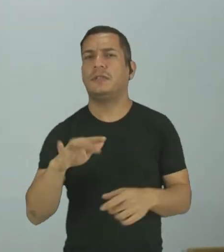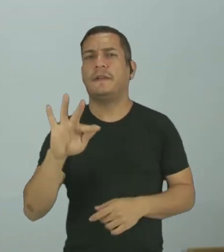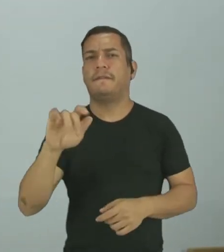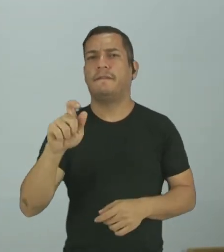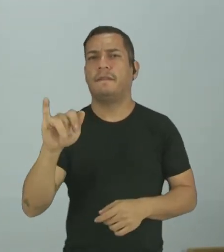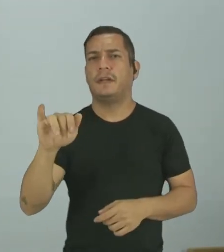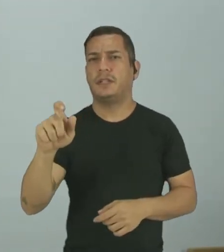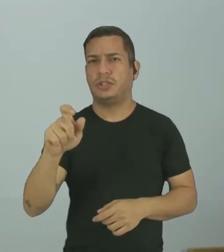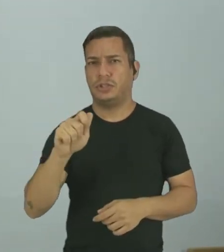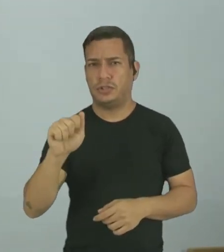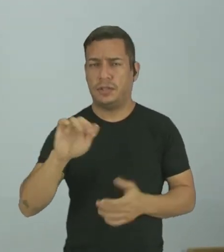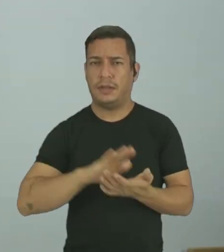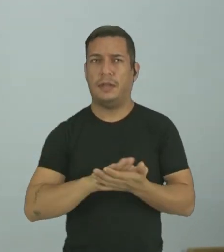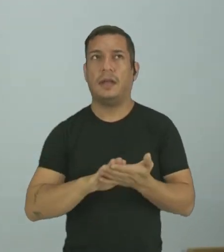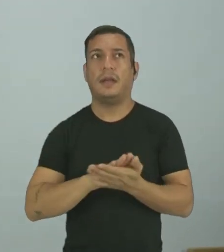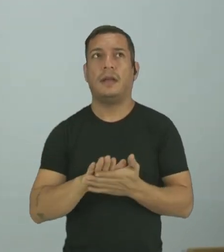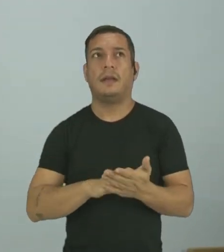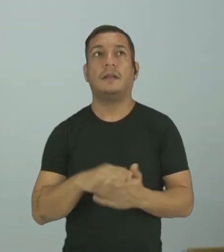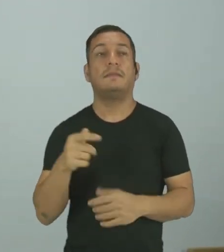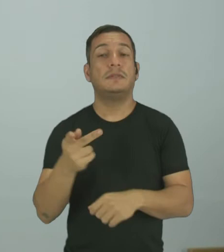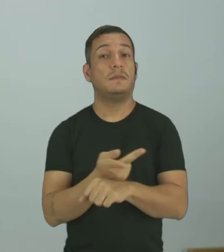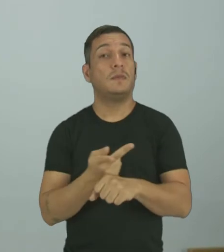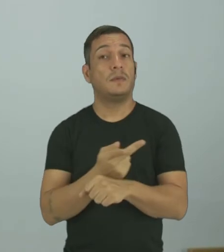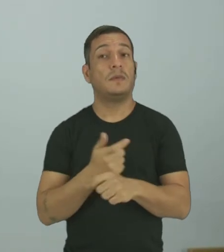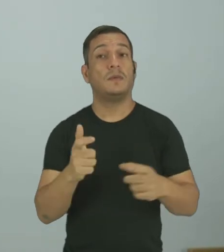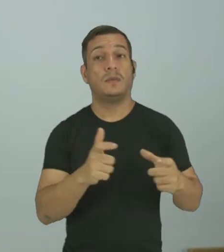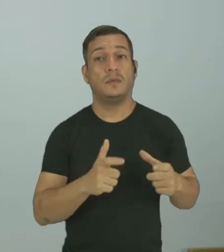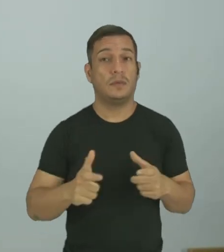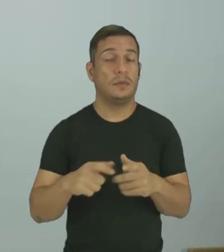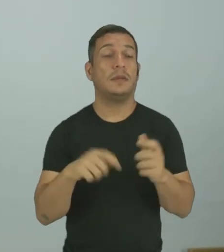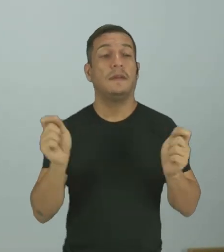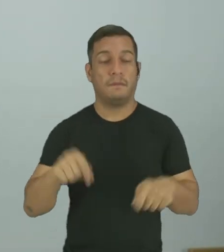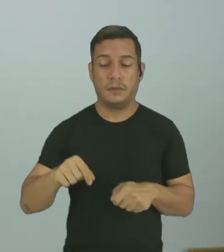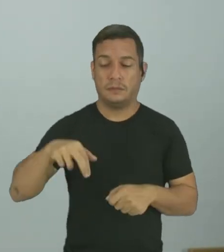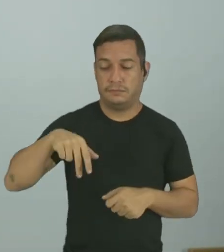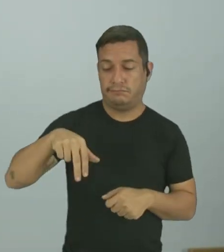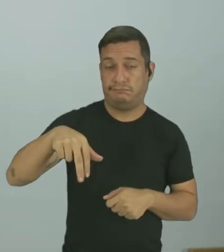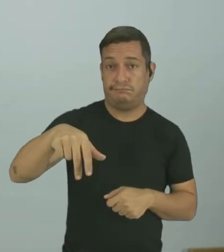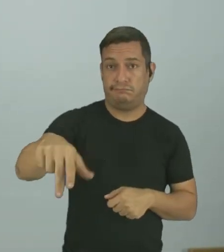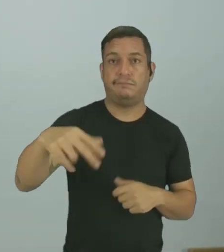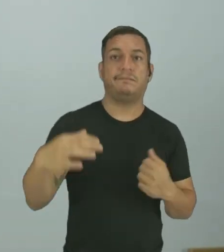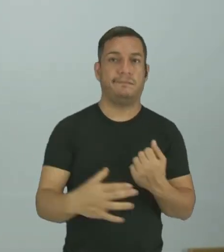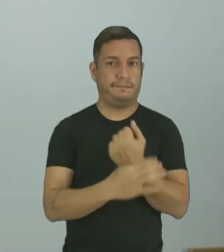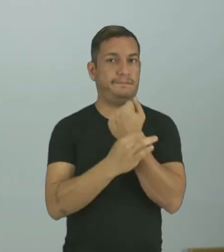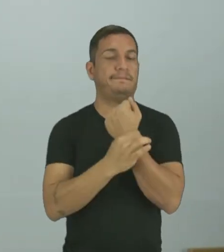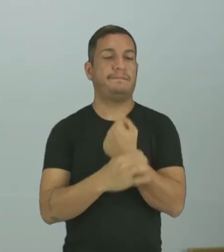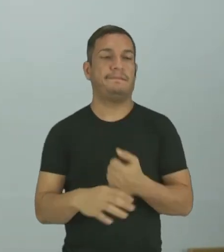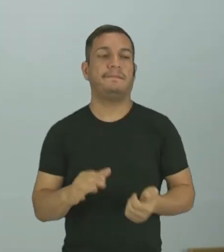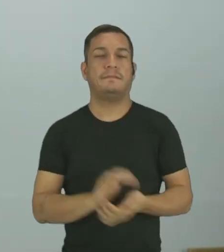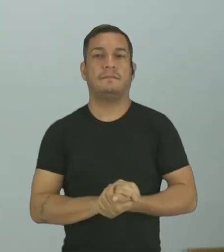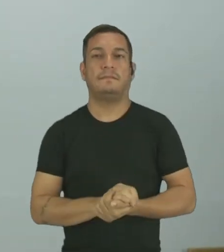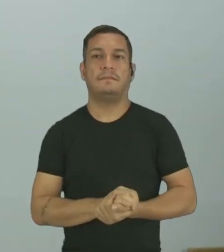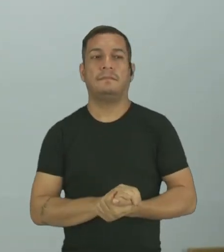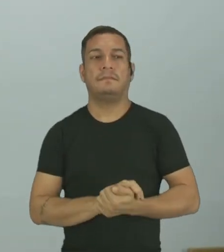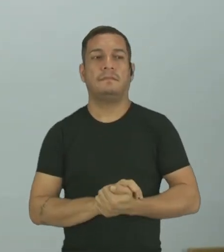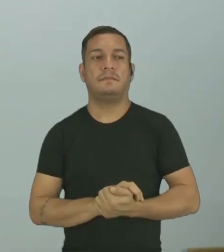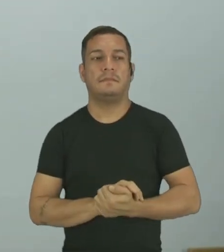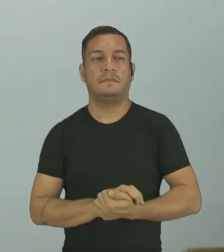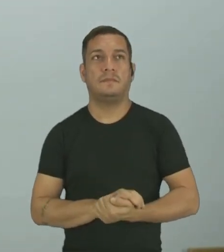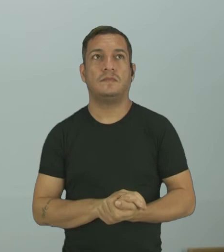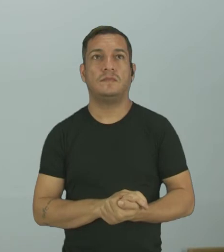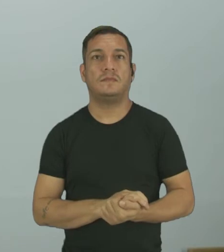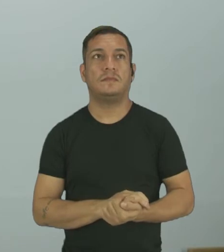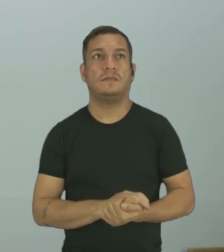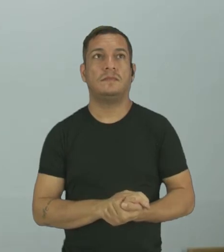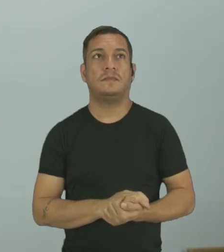Aí, se não tiver, procurar um lugar que possa fazer essa travessia com bastante segurança.